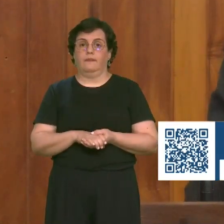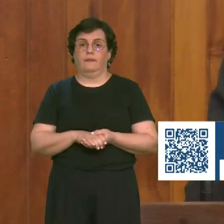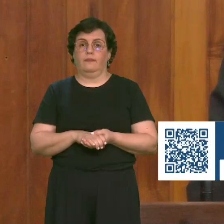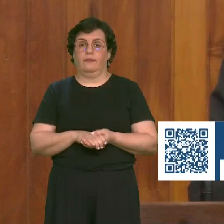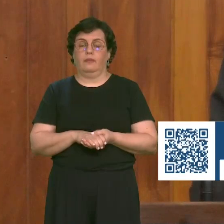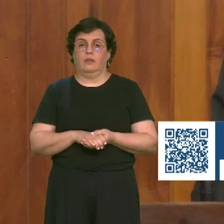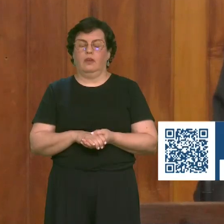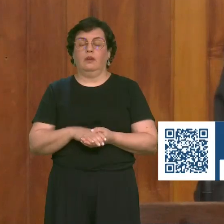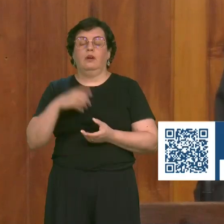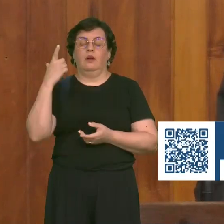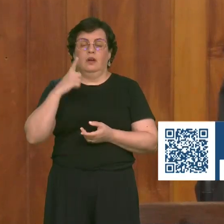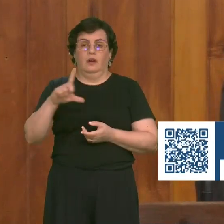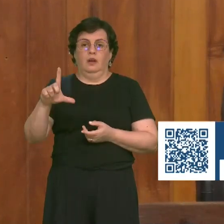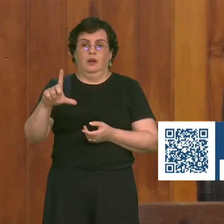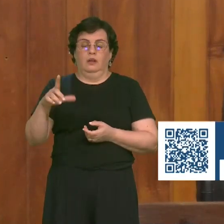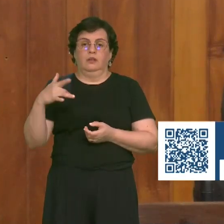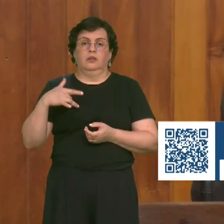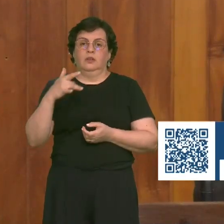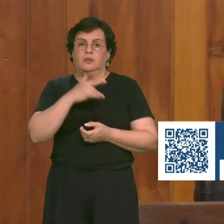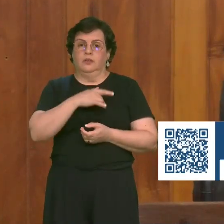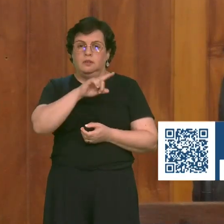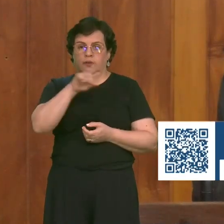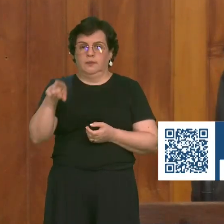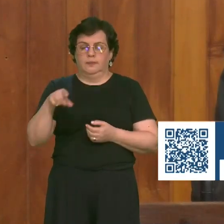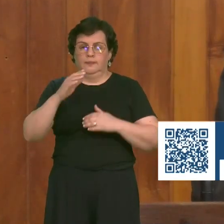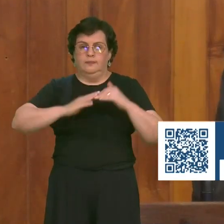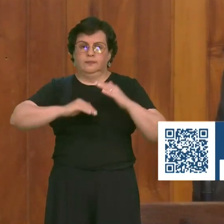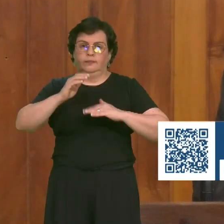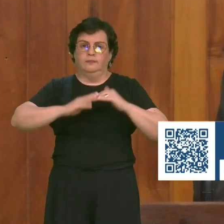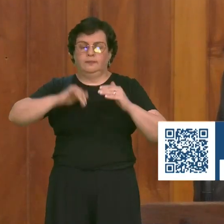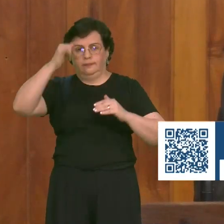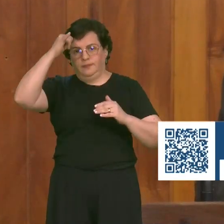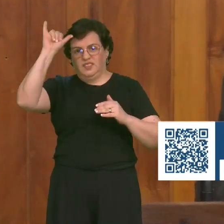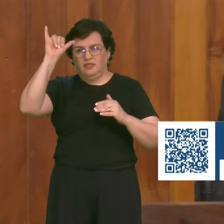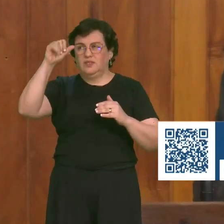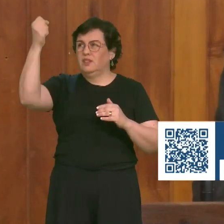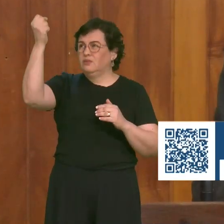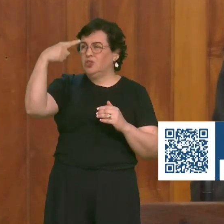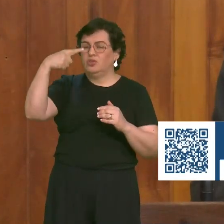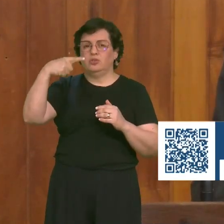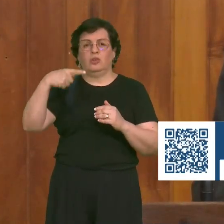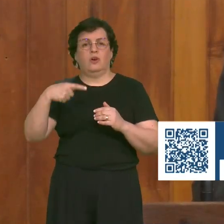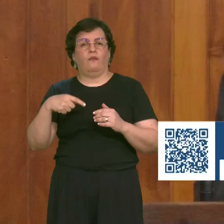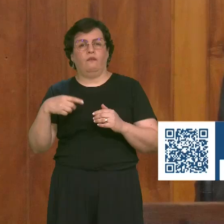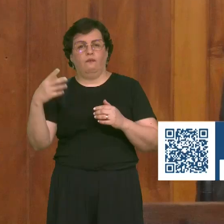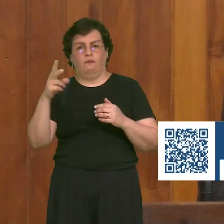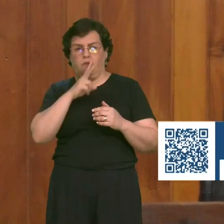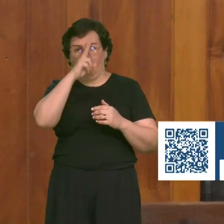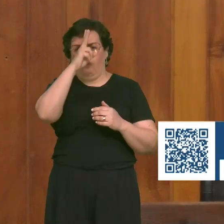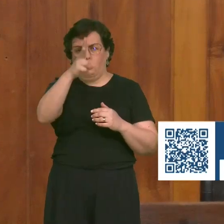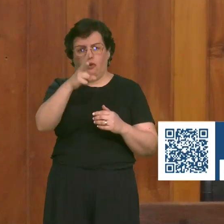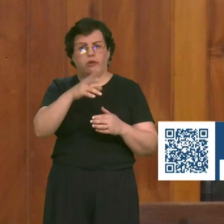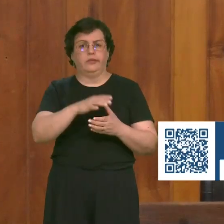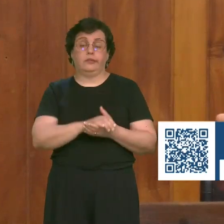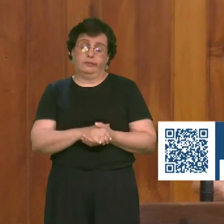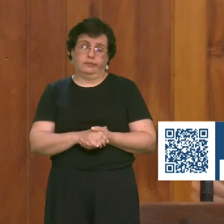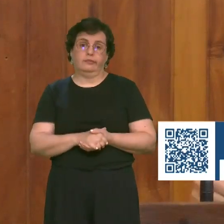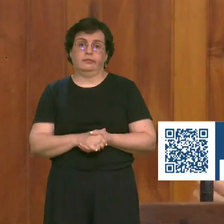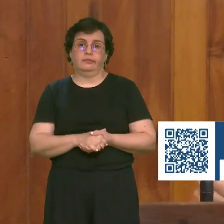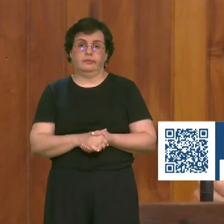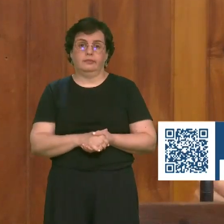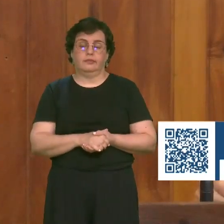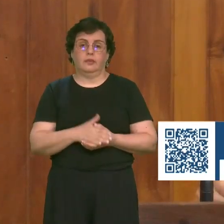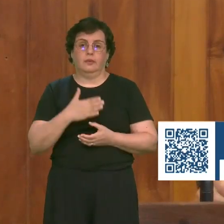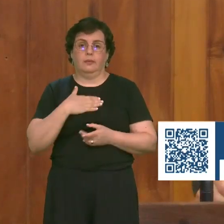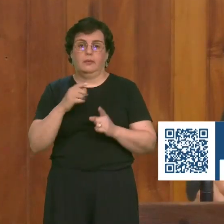preservar esse profissionais e evitar essa exposição ao sol principalmente no período mais quente são